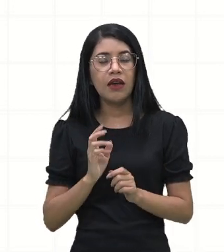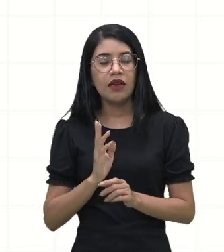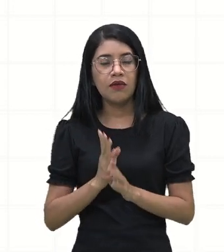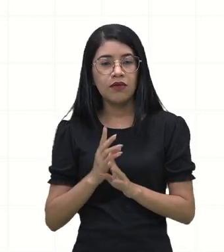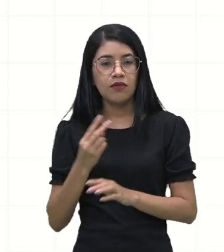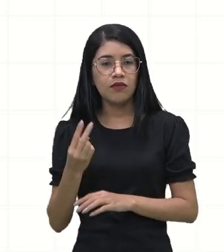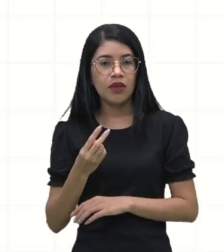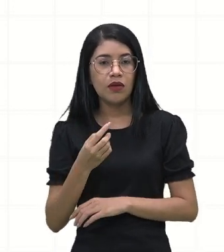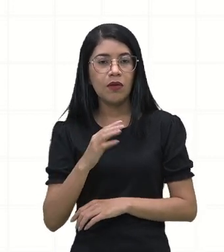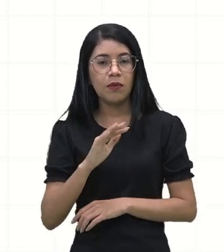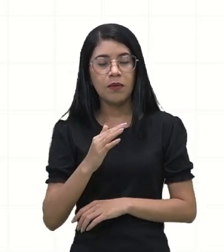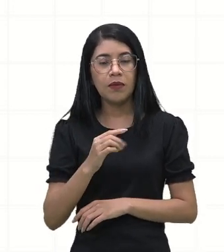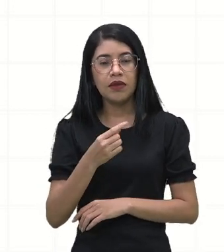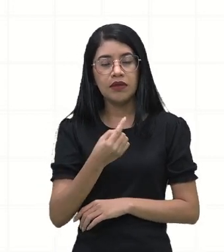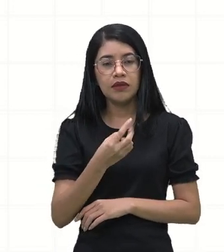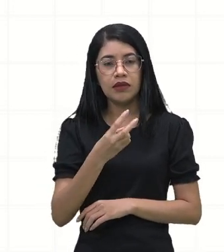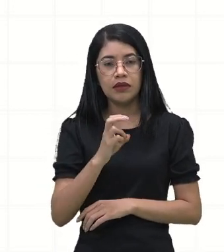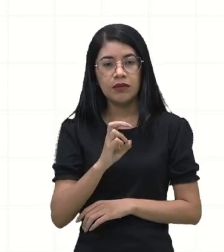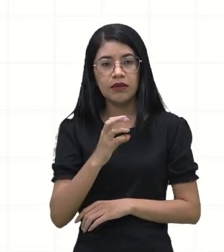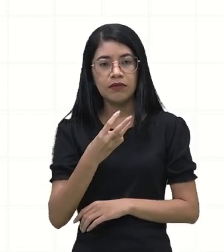nós temos aproximadamente